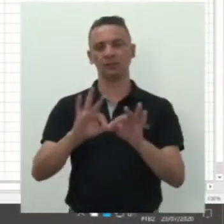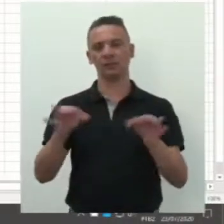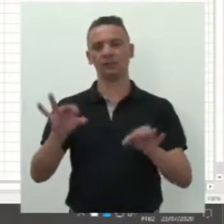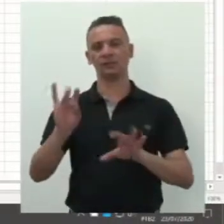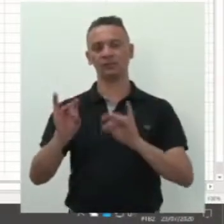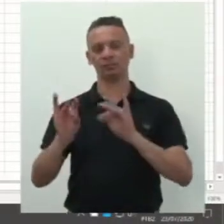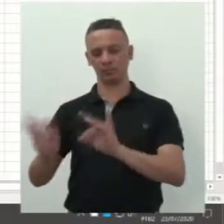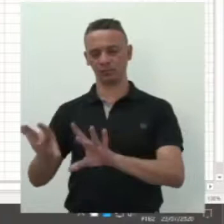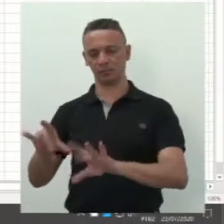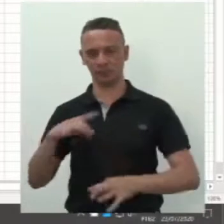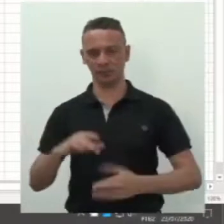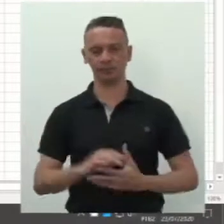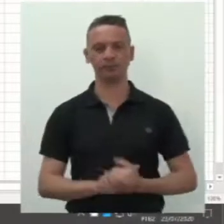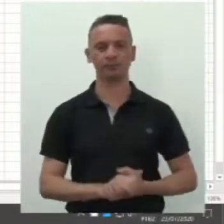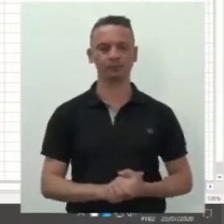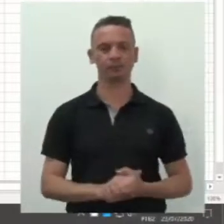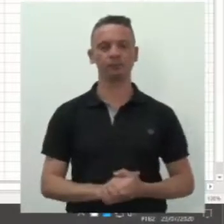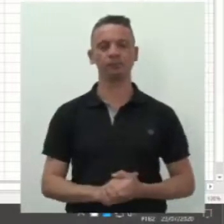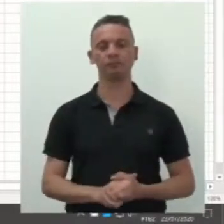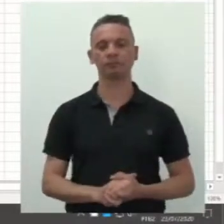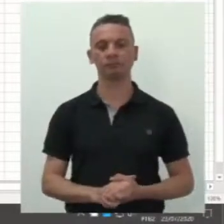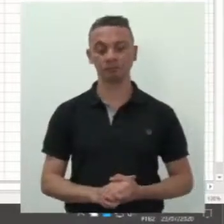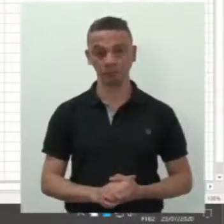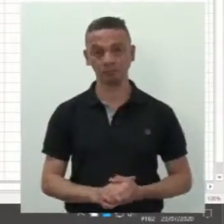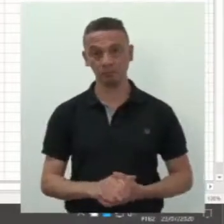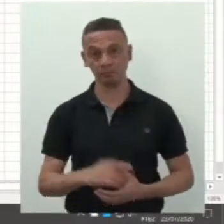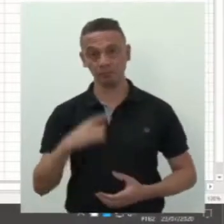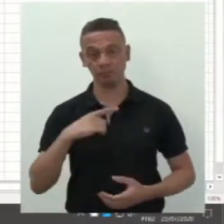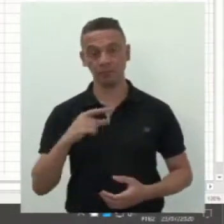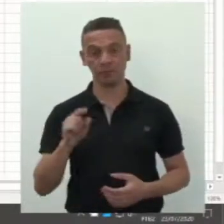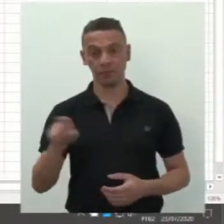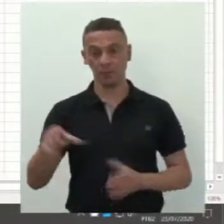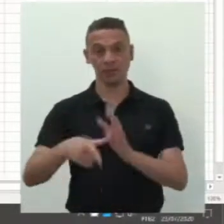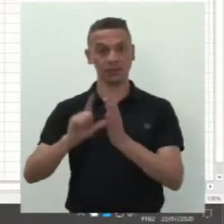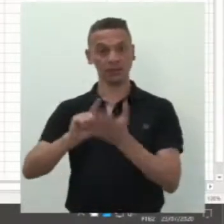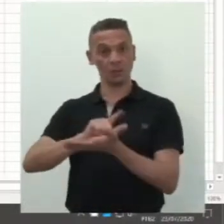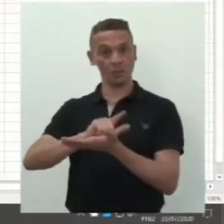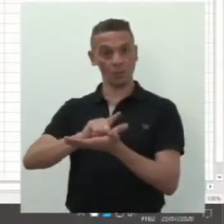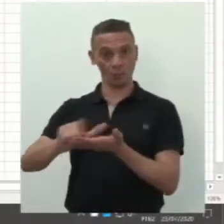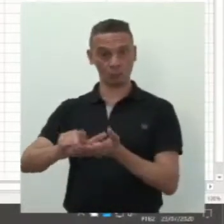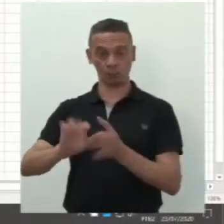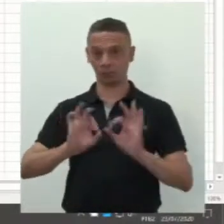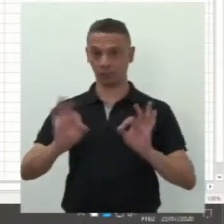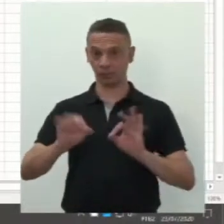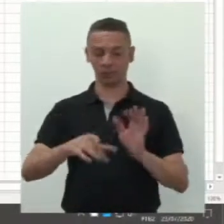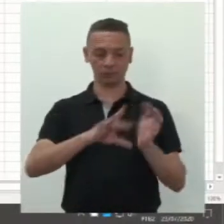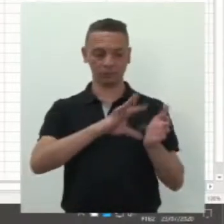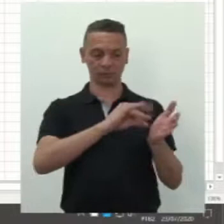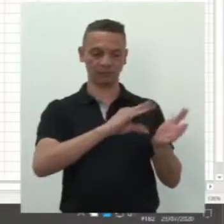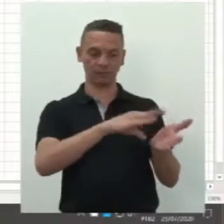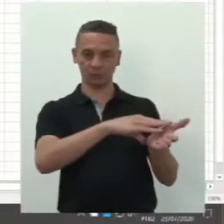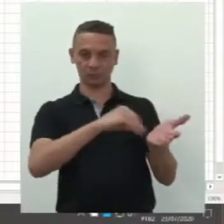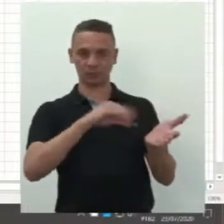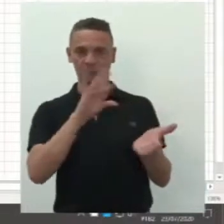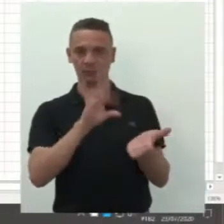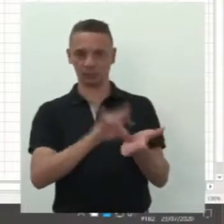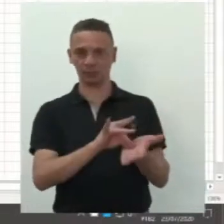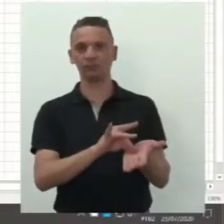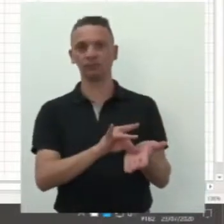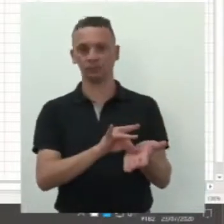colar normal. Colei. Então, ó, estava vazia. Como eu copiei